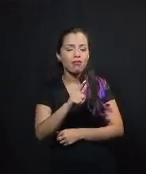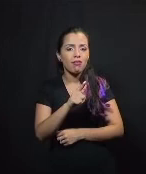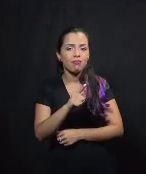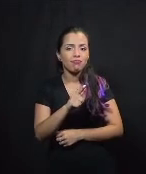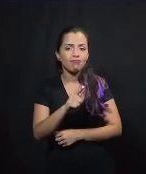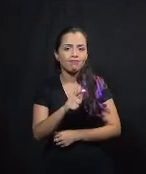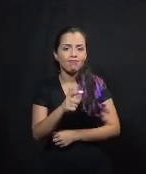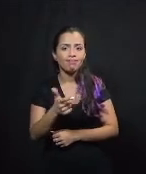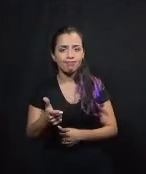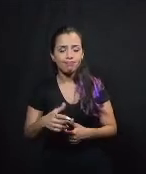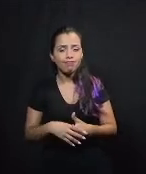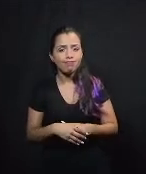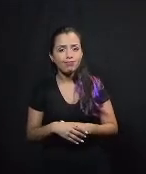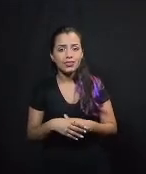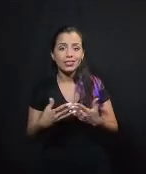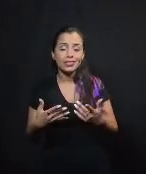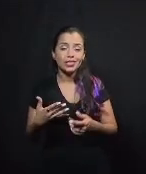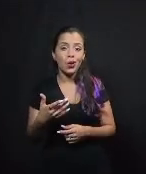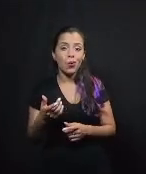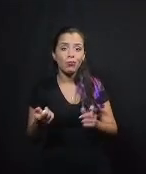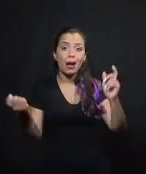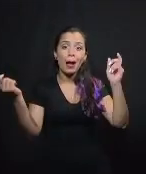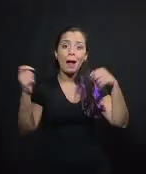ser influenciada